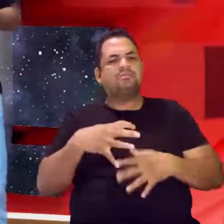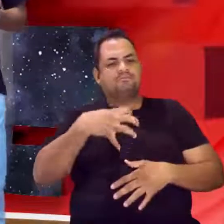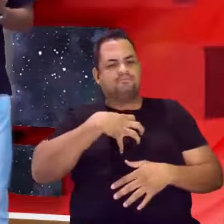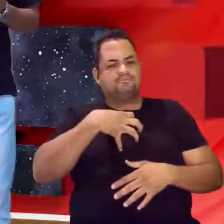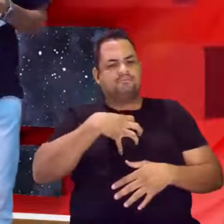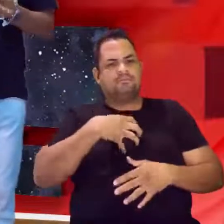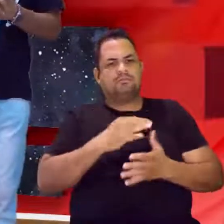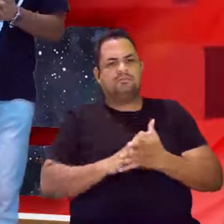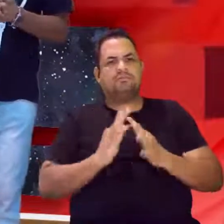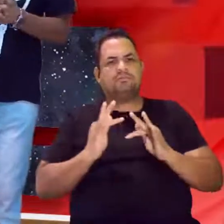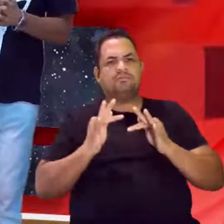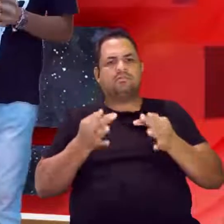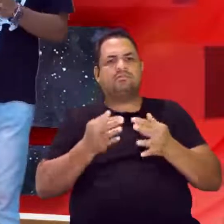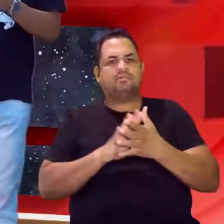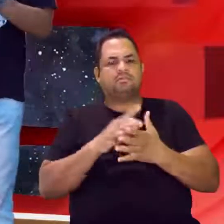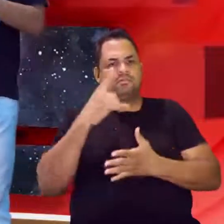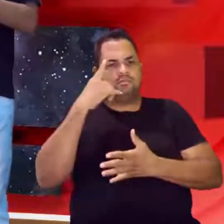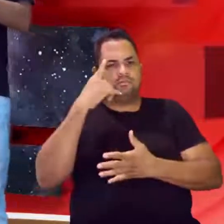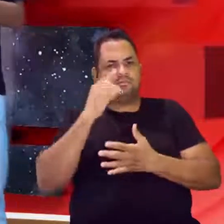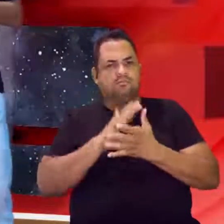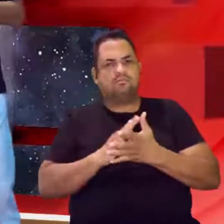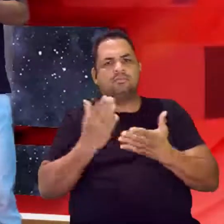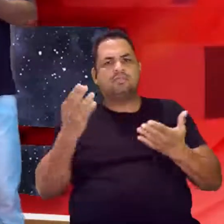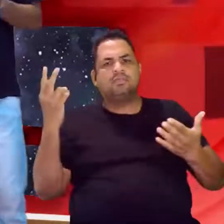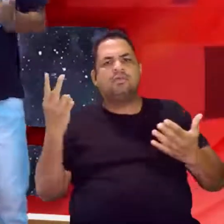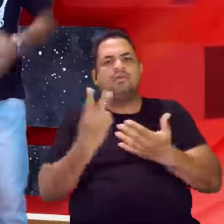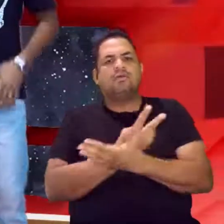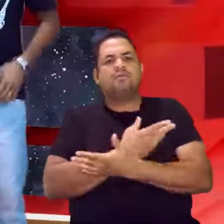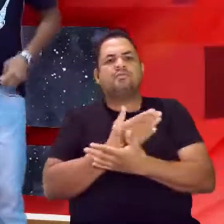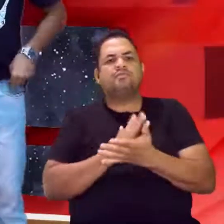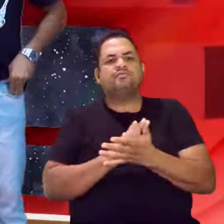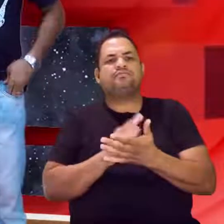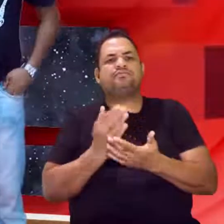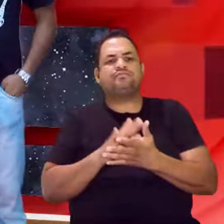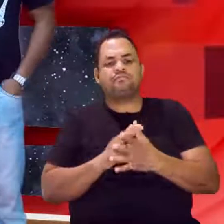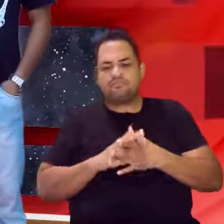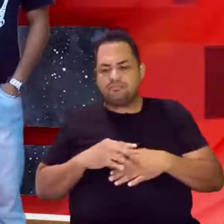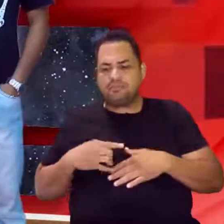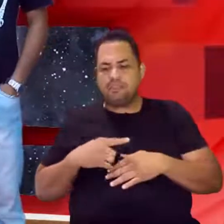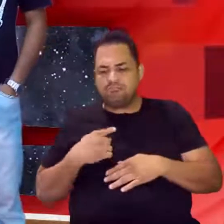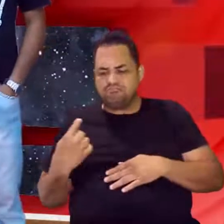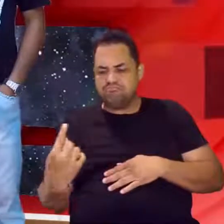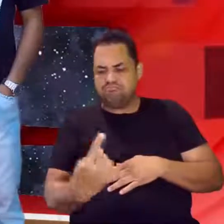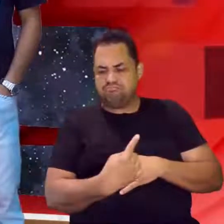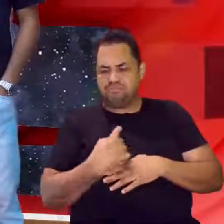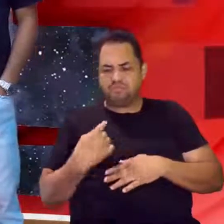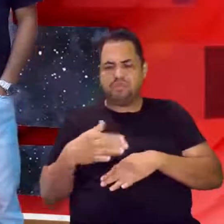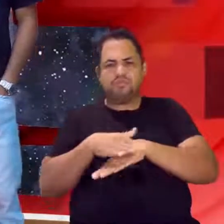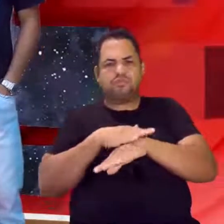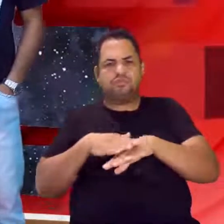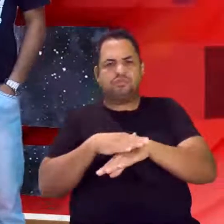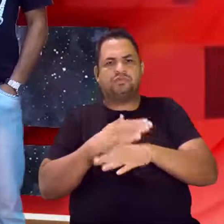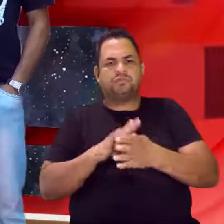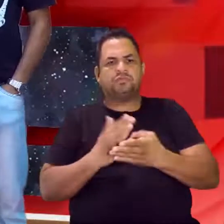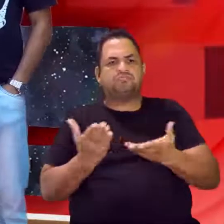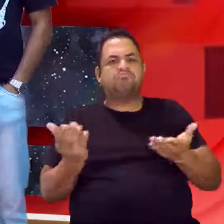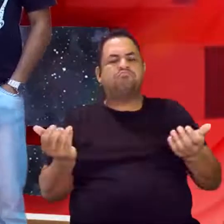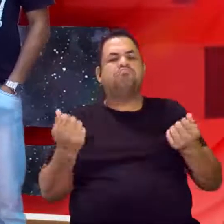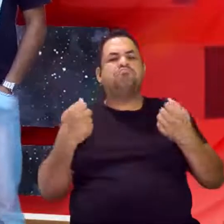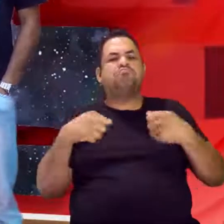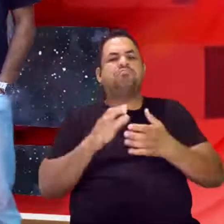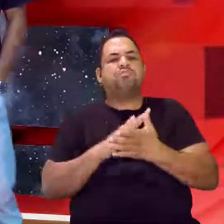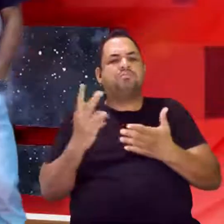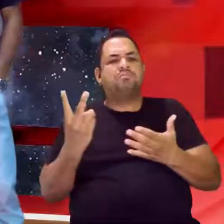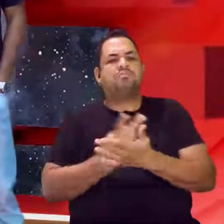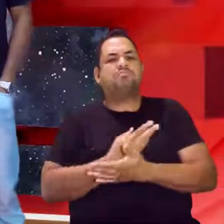gente finalizar, então, foi pensado nessas várias facetas que existe a roda de conversa, você e o Enem. Isso aí pode acontecer na escola de vocês,